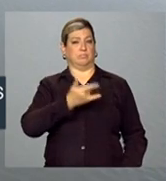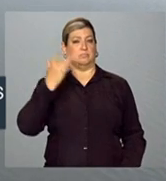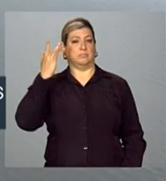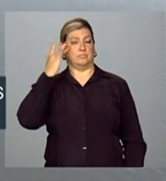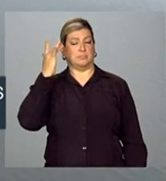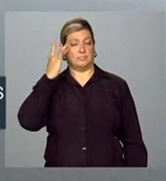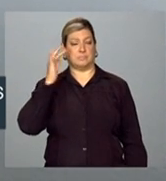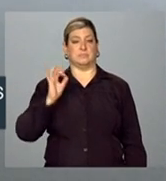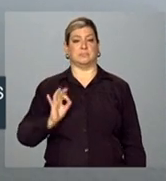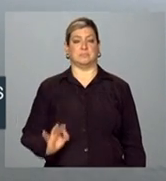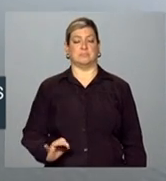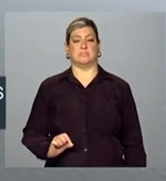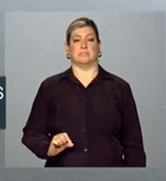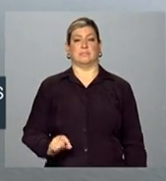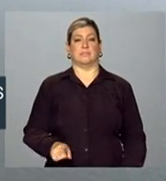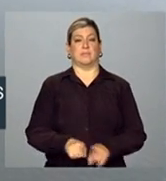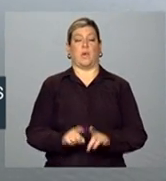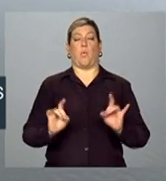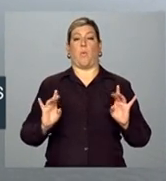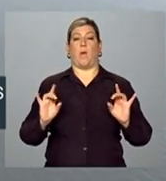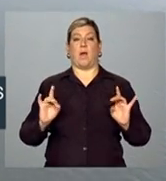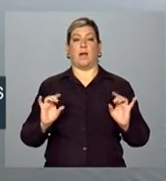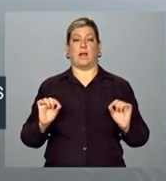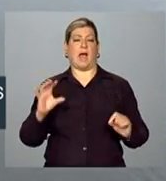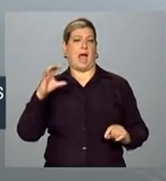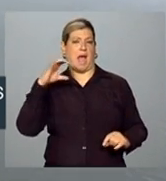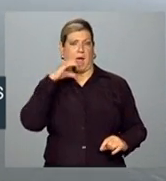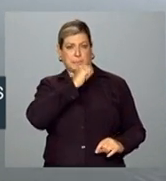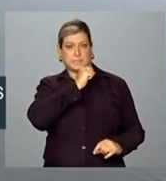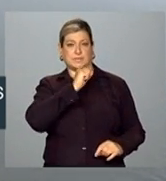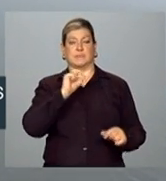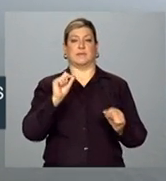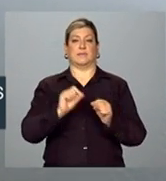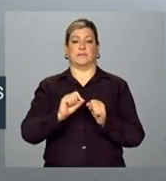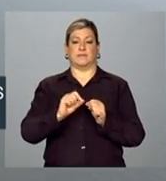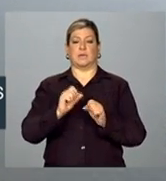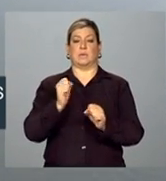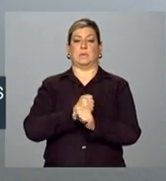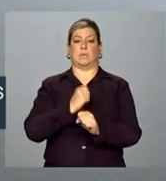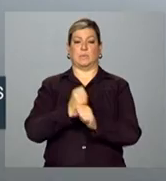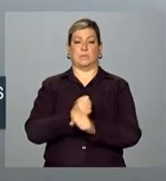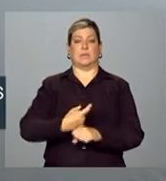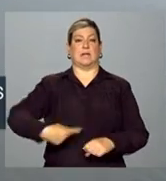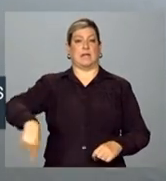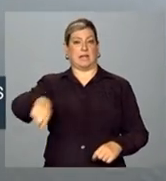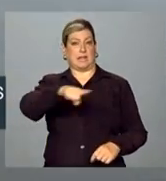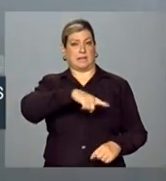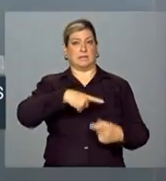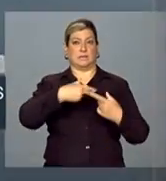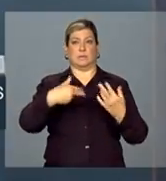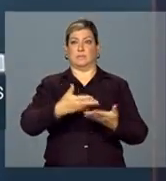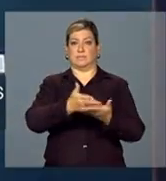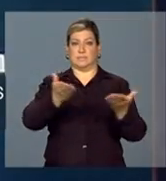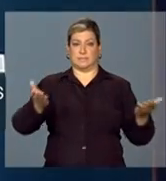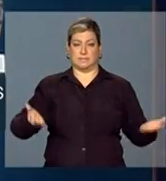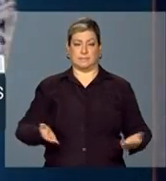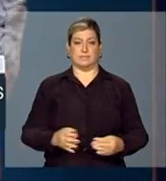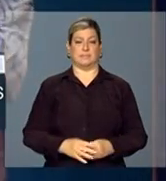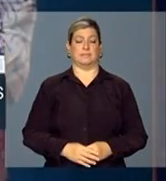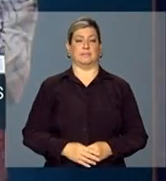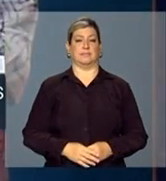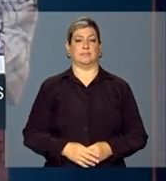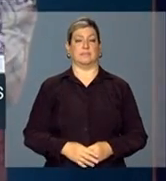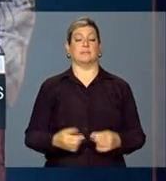grandiosidade e pela qualidade e a rapidez com que foram construídas essas estruturas.